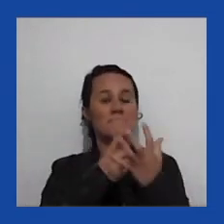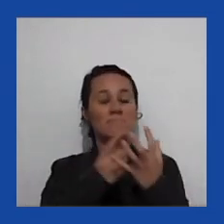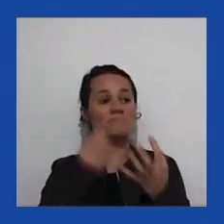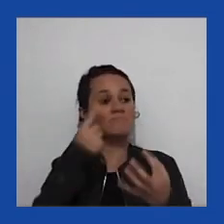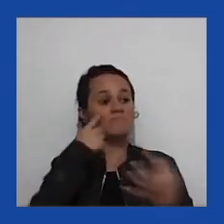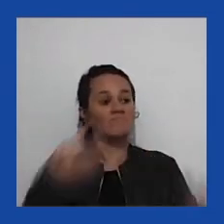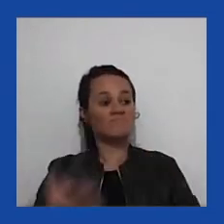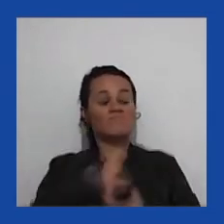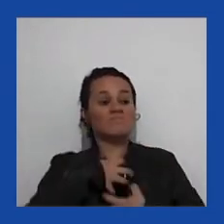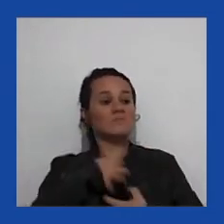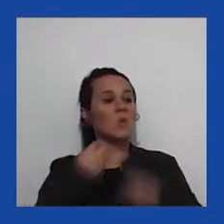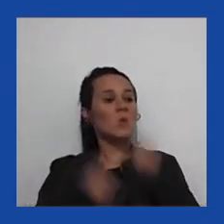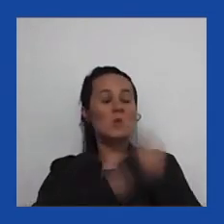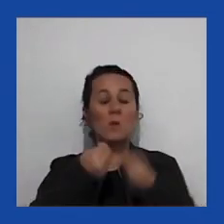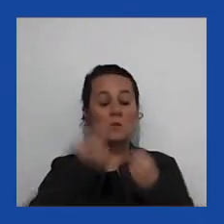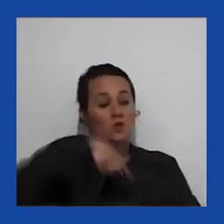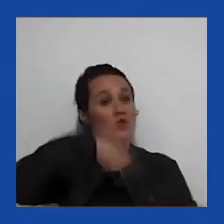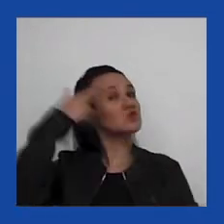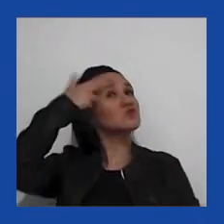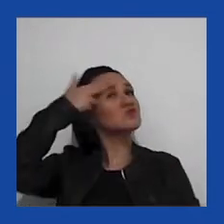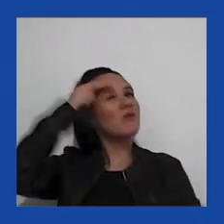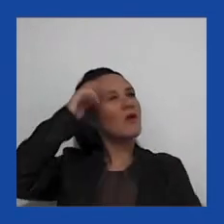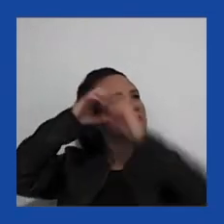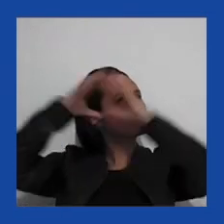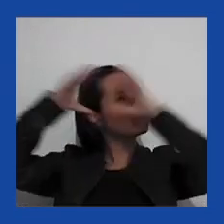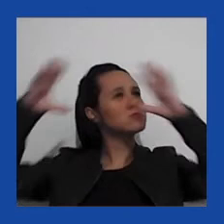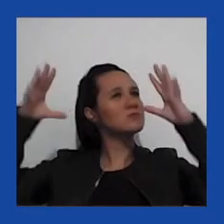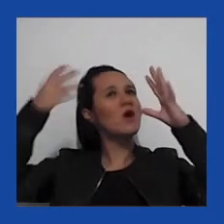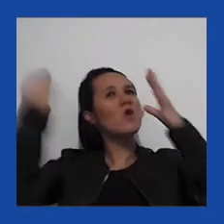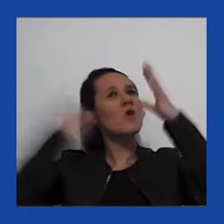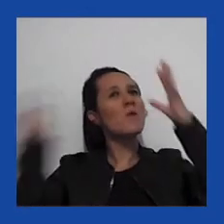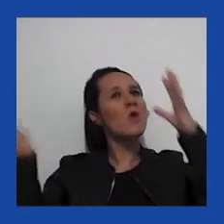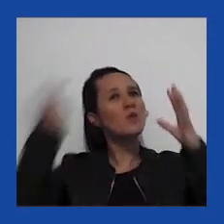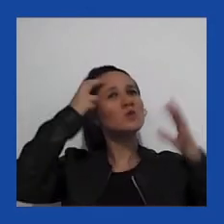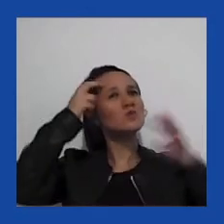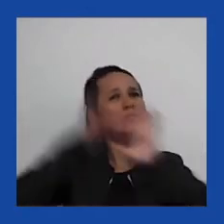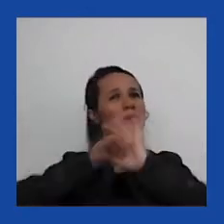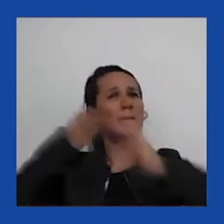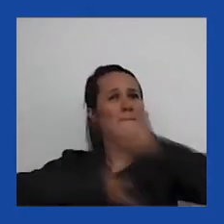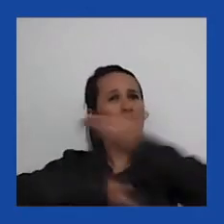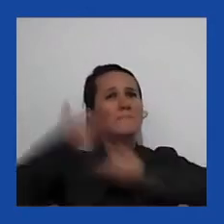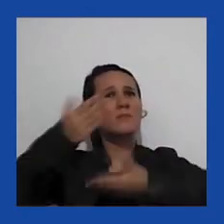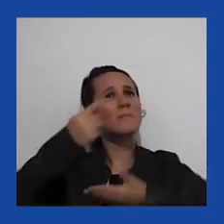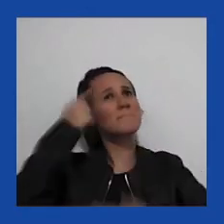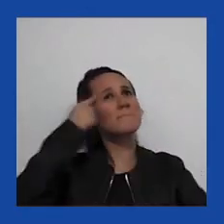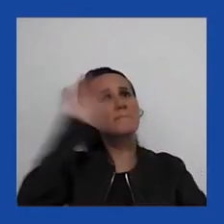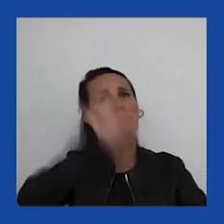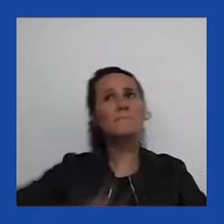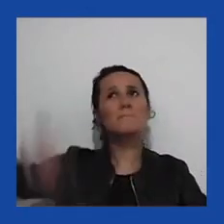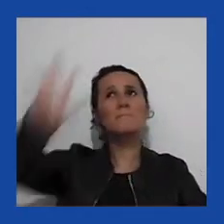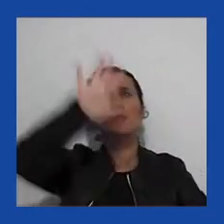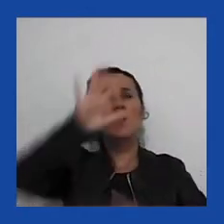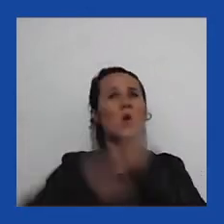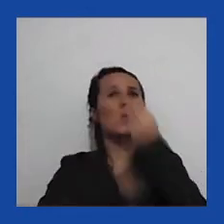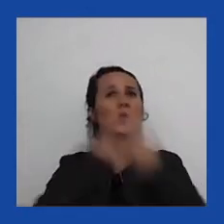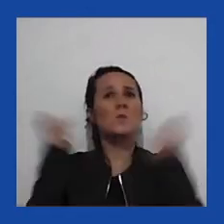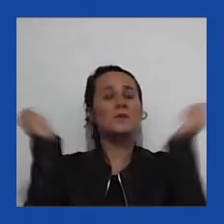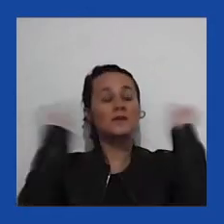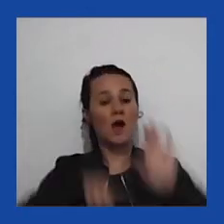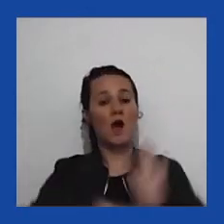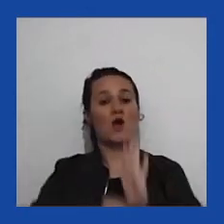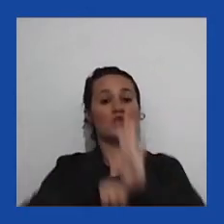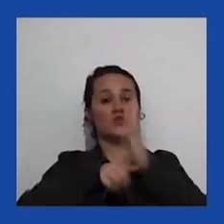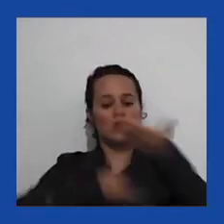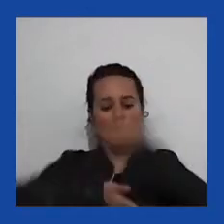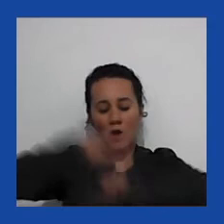grande, estrutural, nós sonhamos grande, né? Na cultura democrática a nível nacional e contribuir com a estabilidade